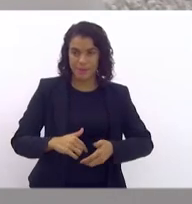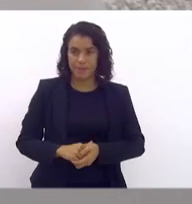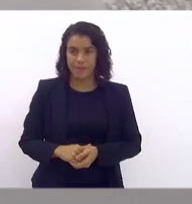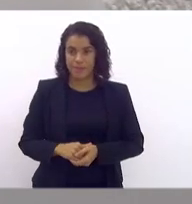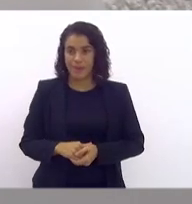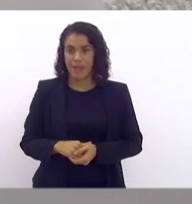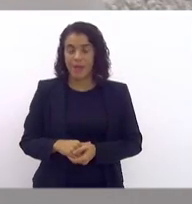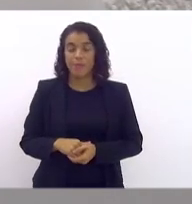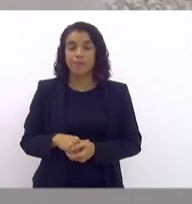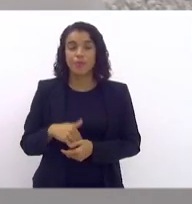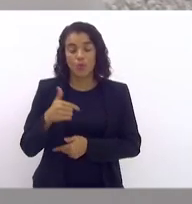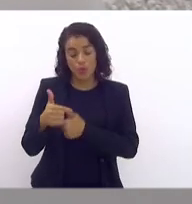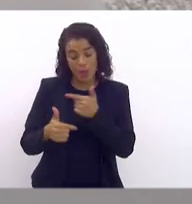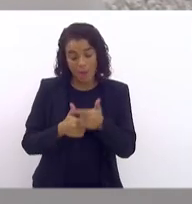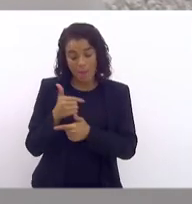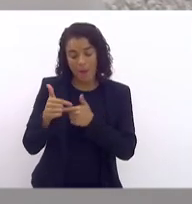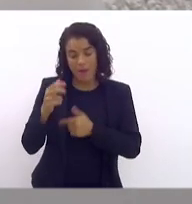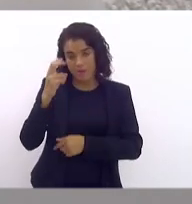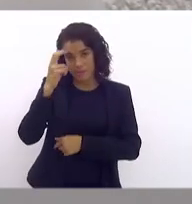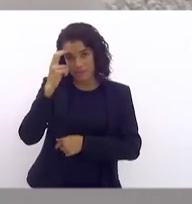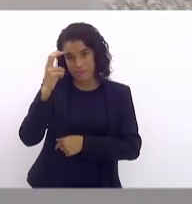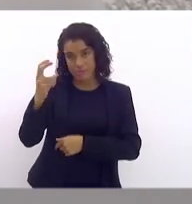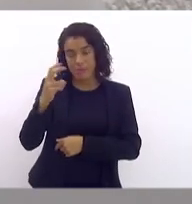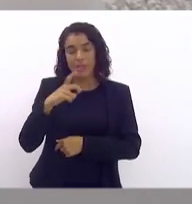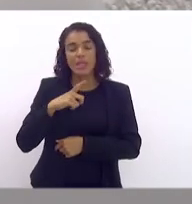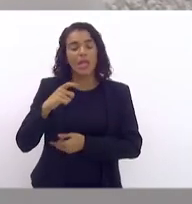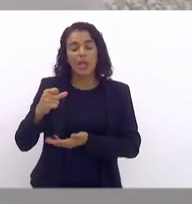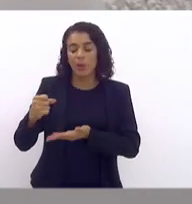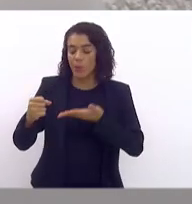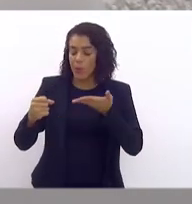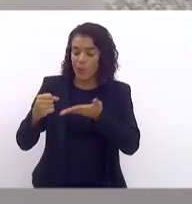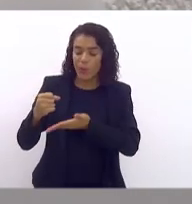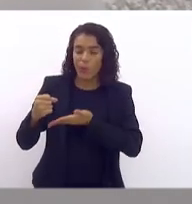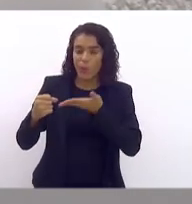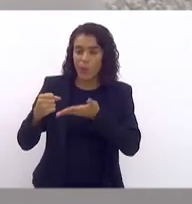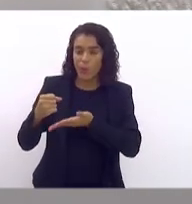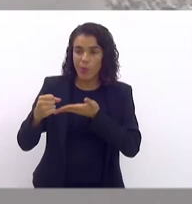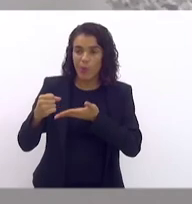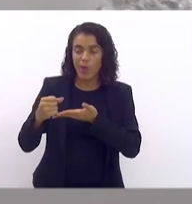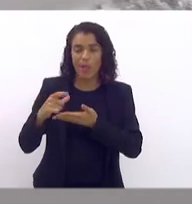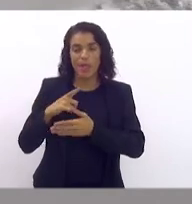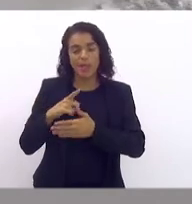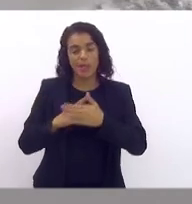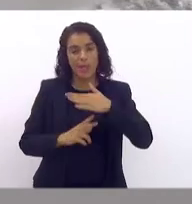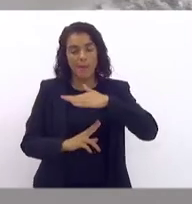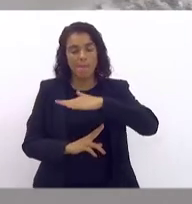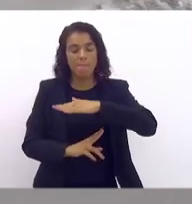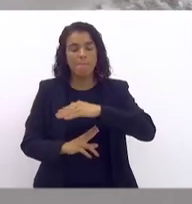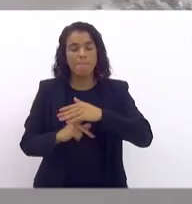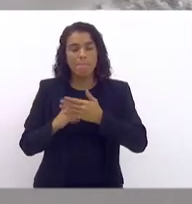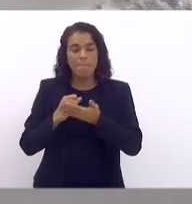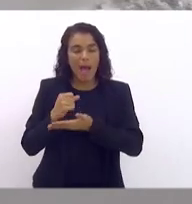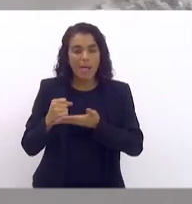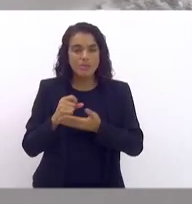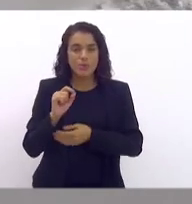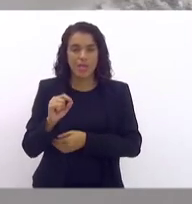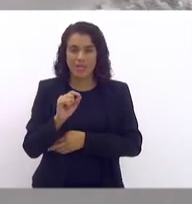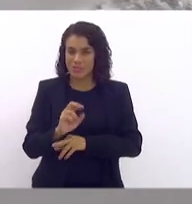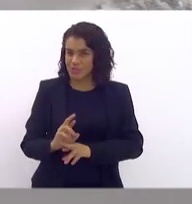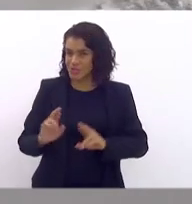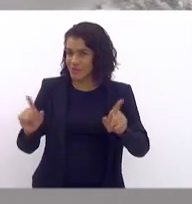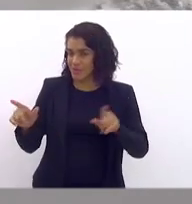atividade de inteligência ela tem fundamentos e ela tem Pilares que são completamente diferentes da área de